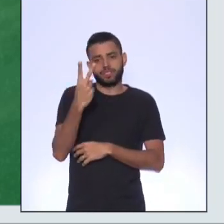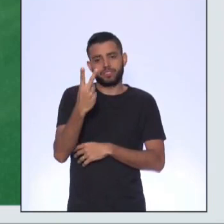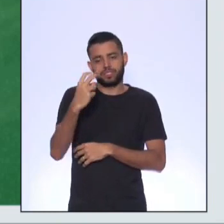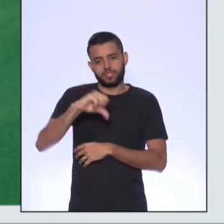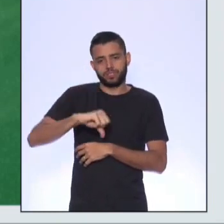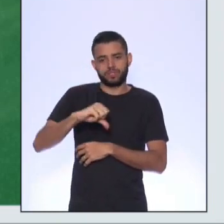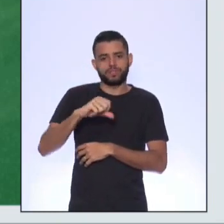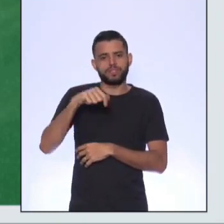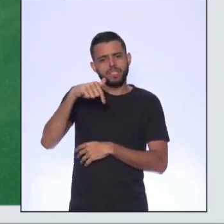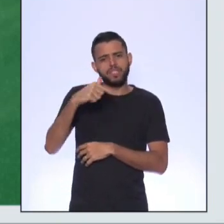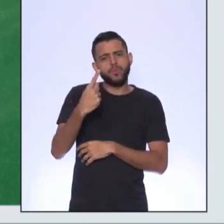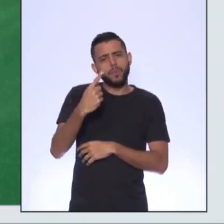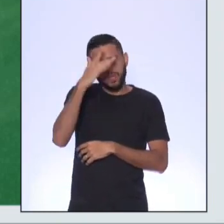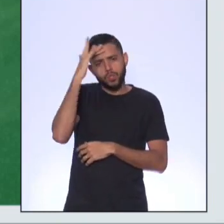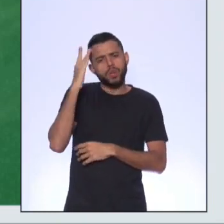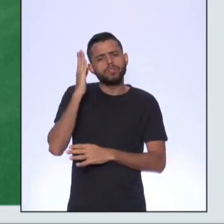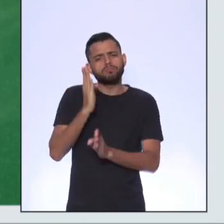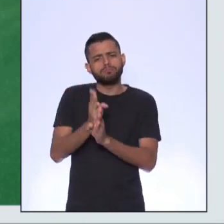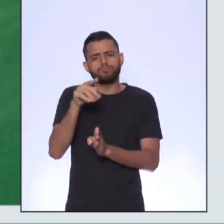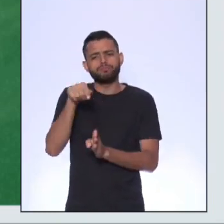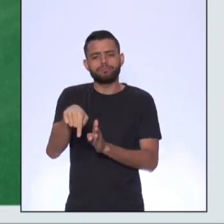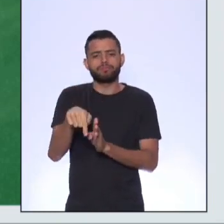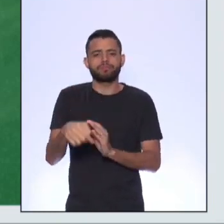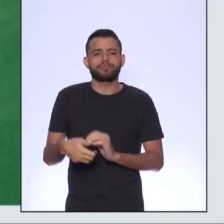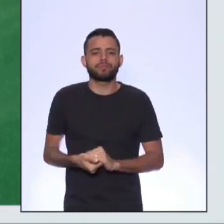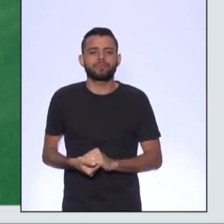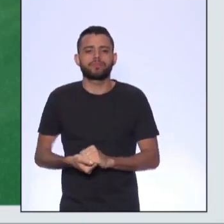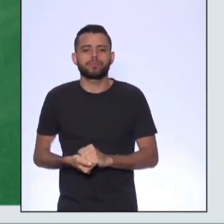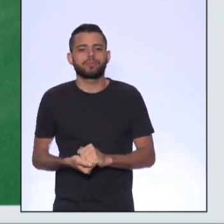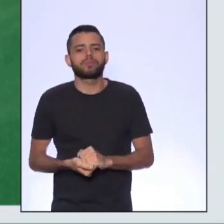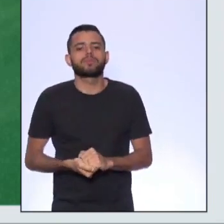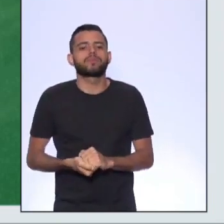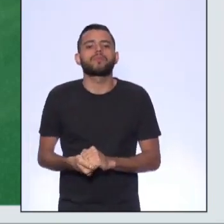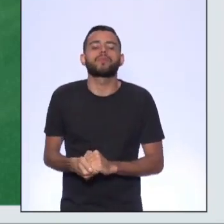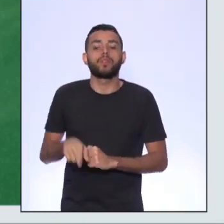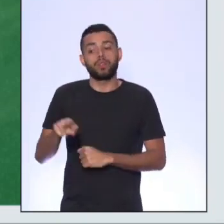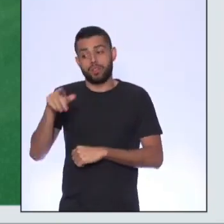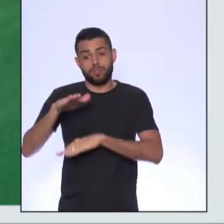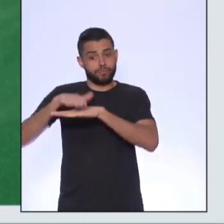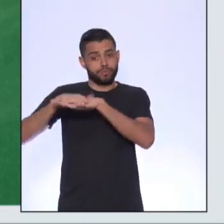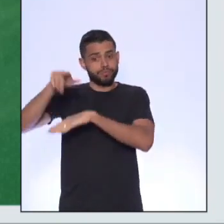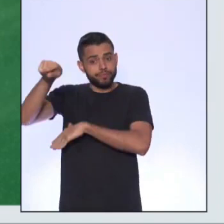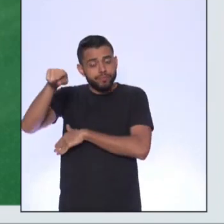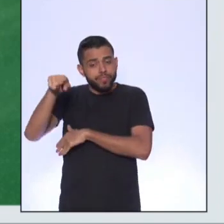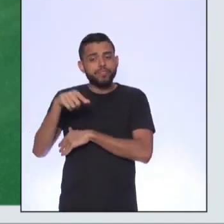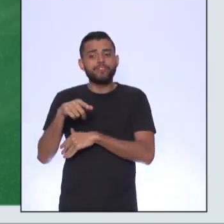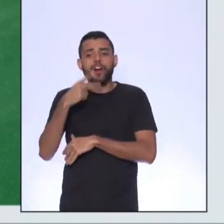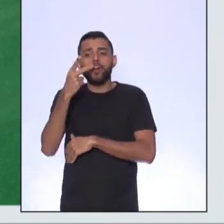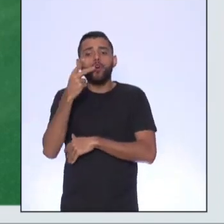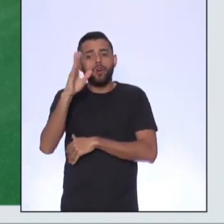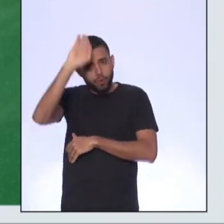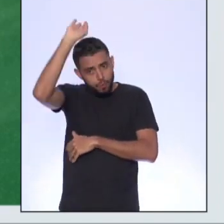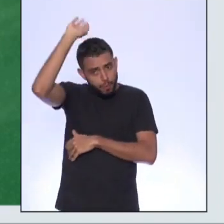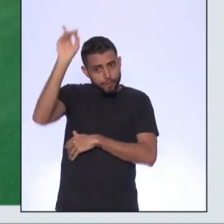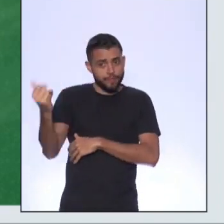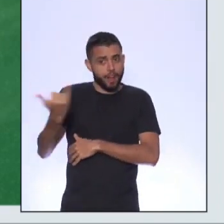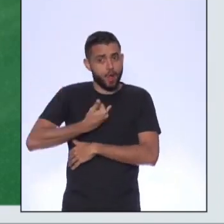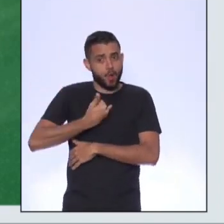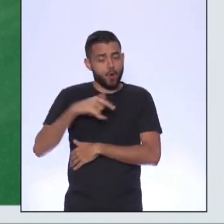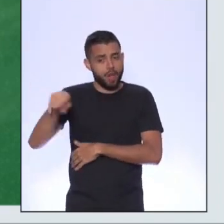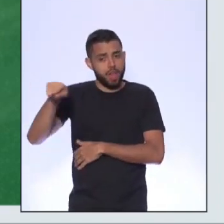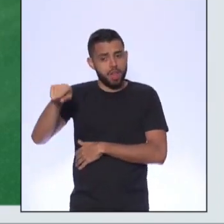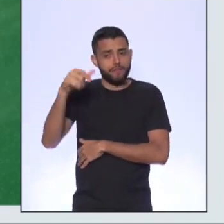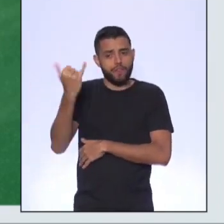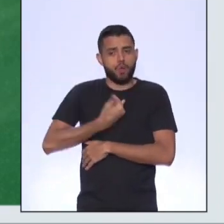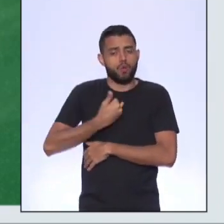mortos foram identificados. Observe como eles têm até preocupação. Segundo o Corpo de Bombeiros, eles foram pesquisar para que isso